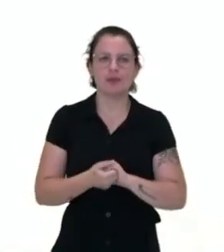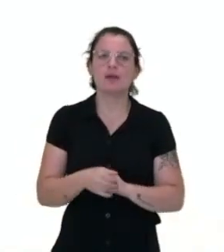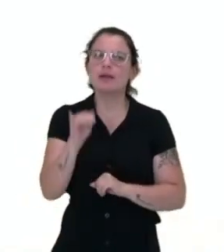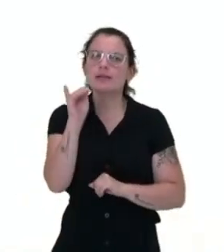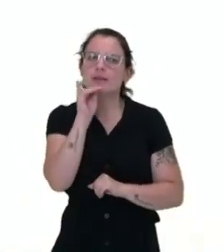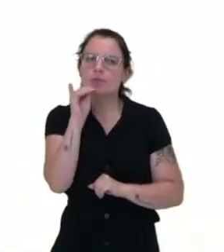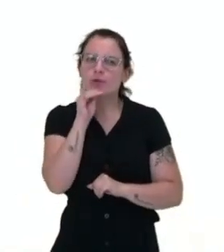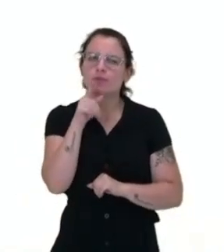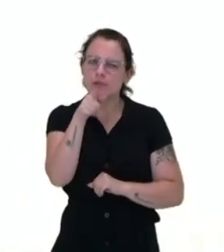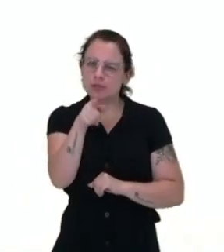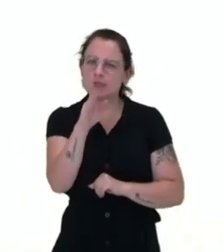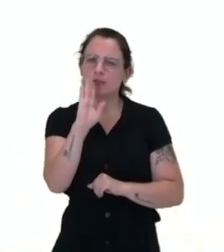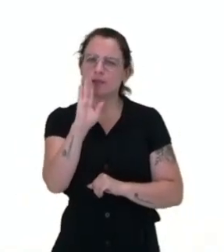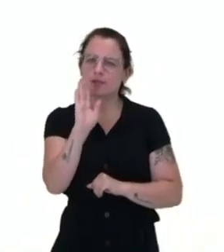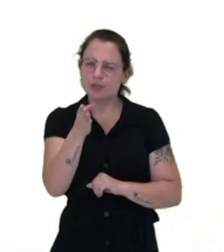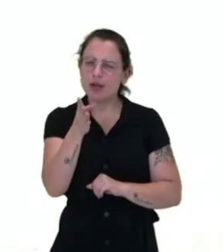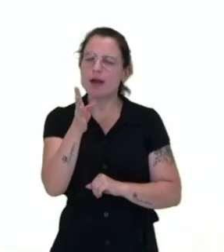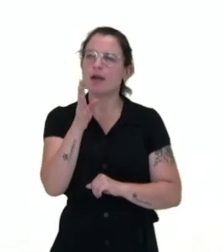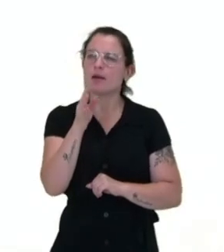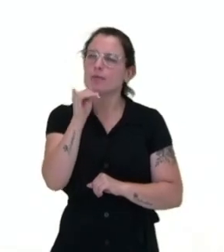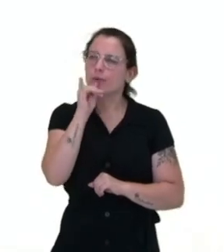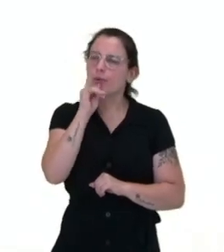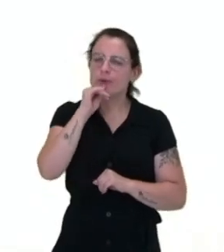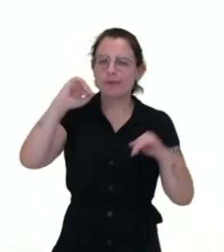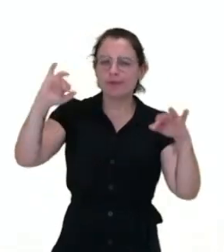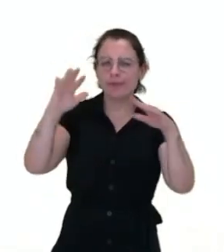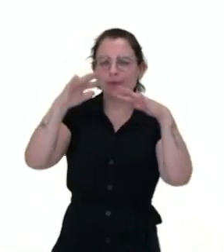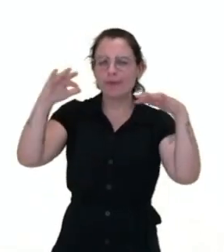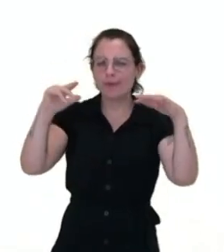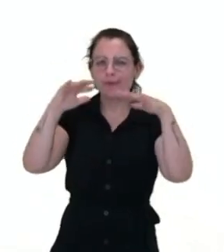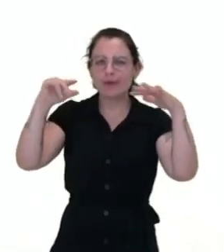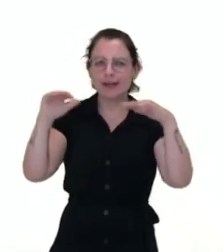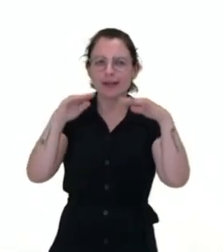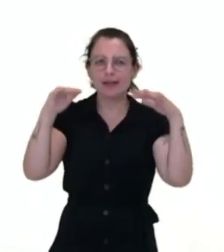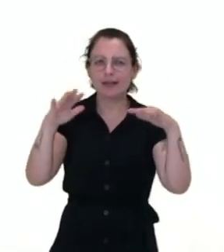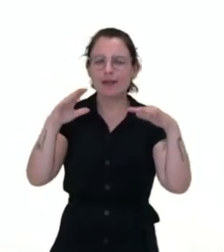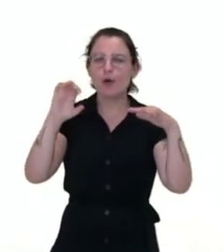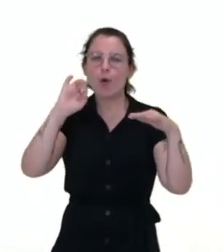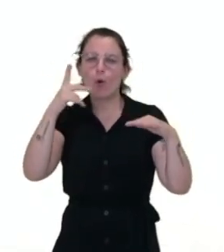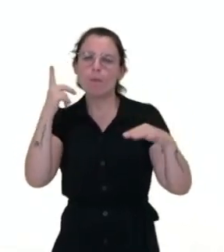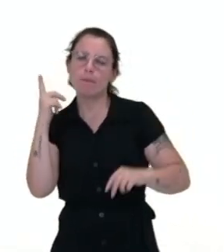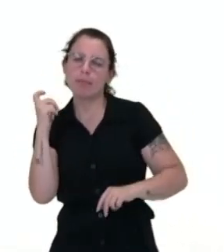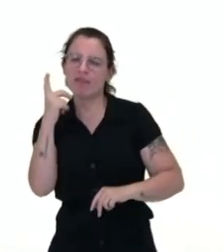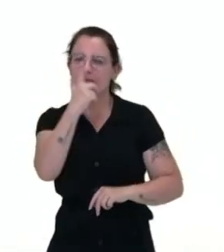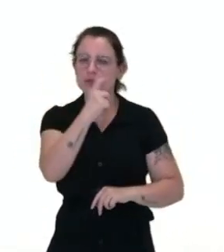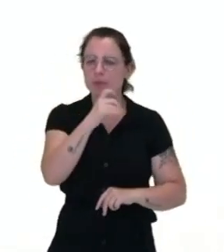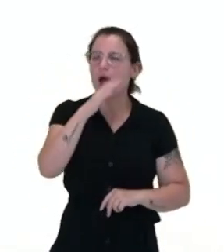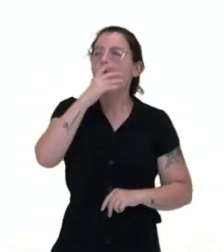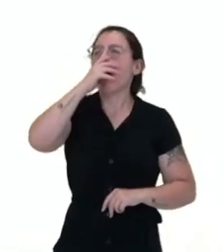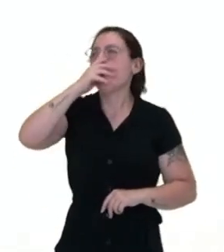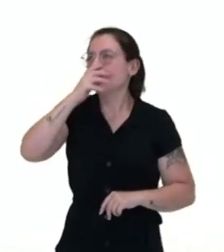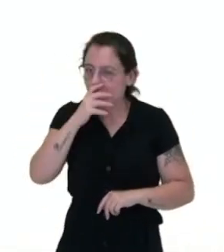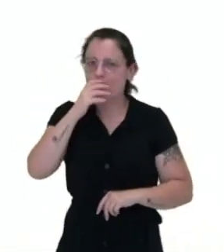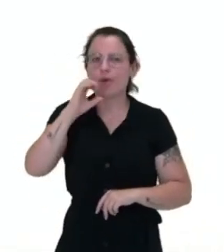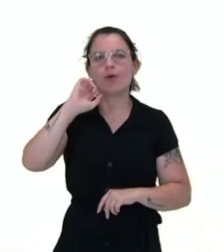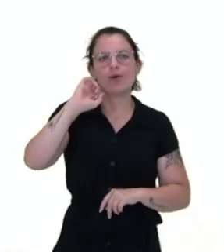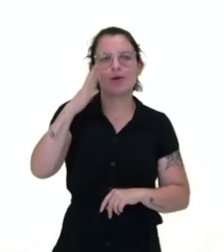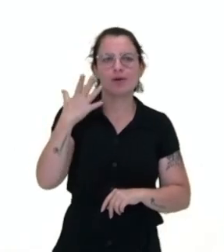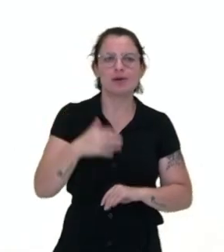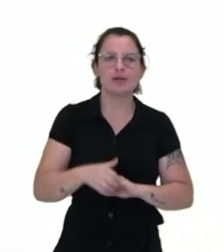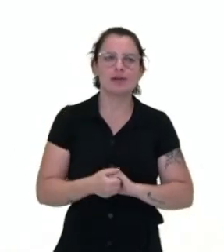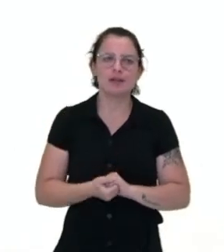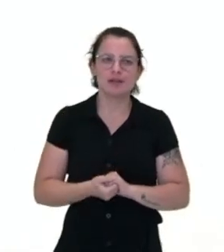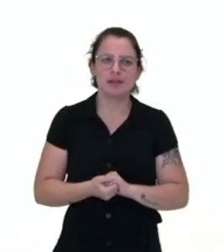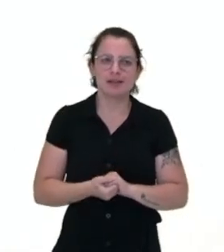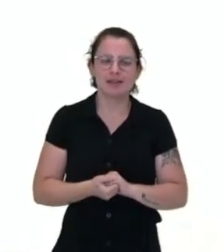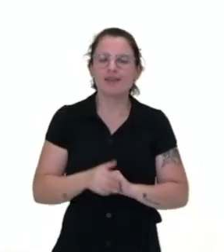acaso, você já não espirrou quando teve contato com um perfume mais forte, o cheiro dele? Ou na época